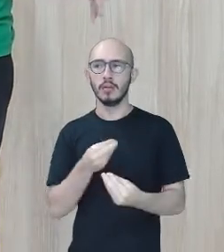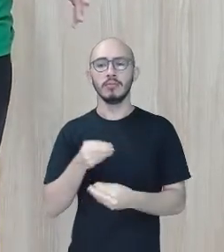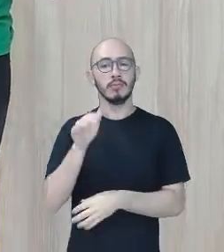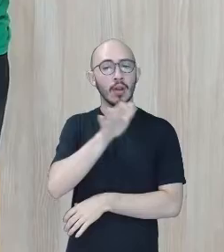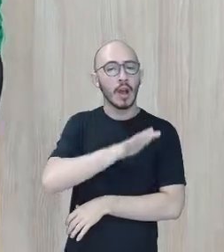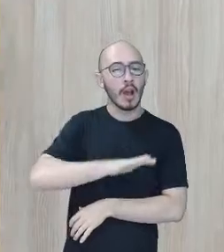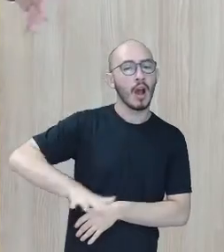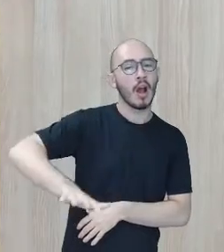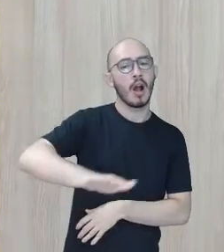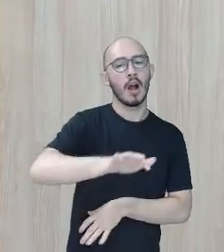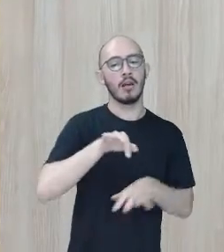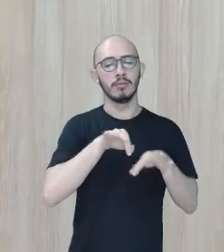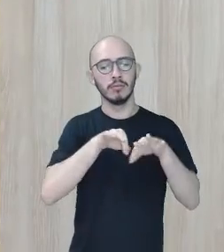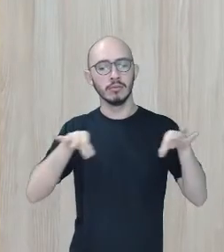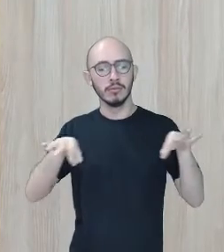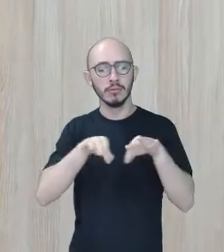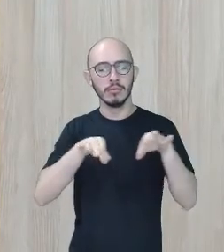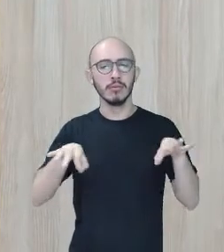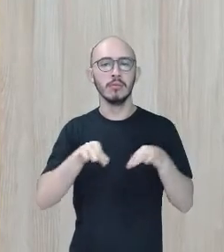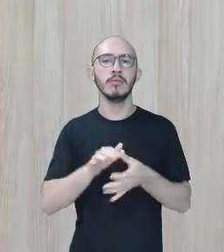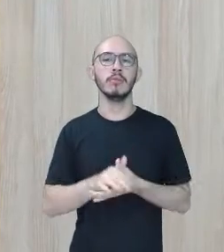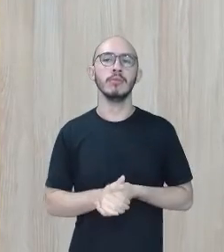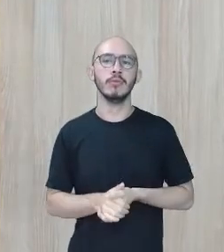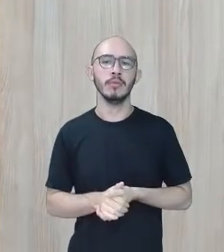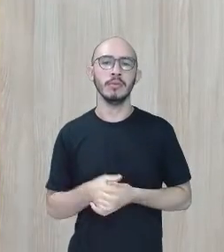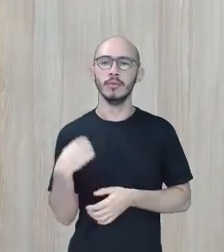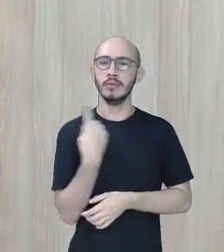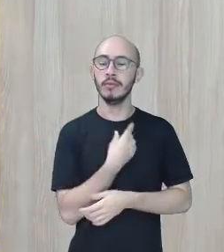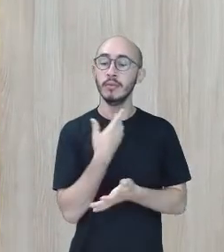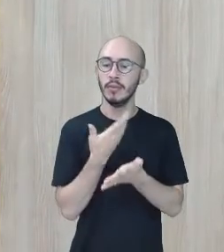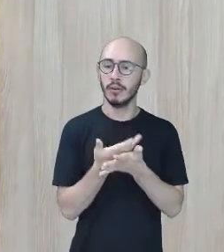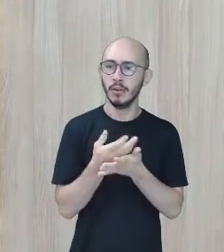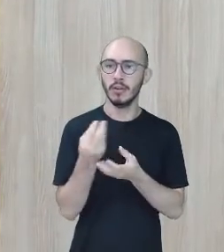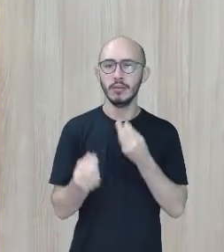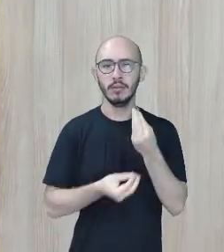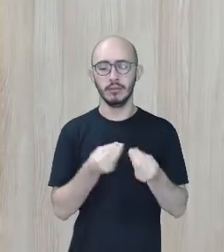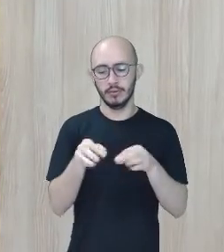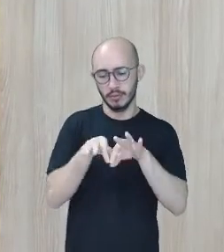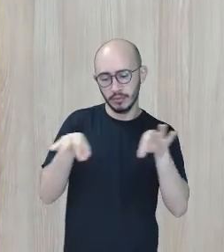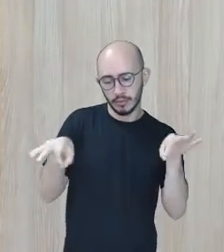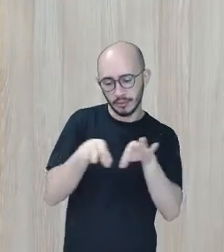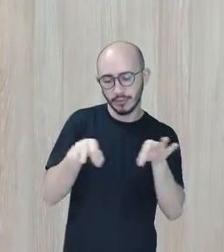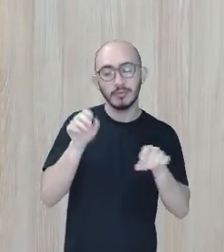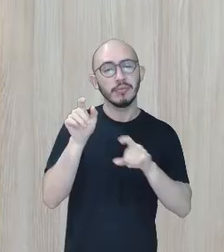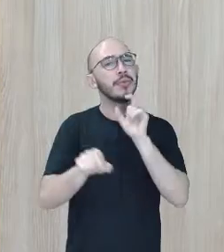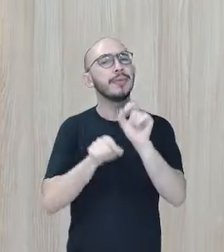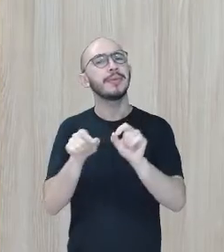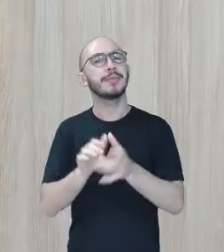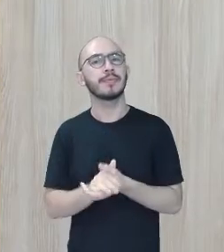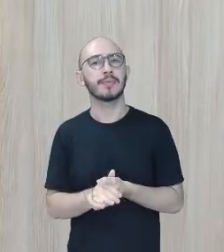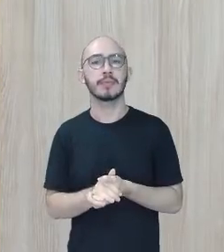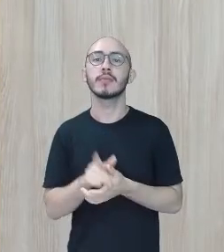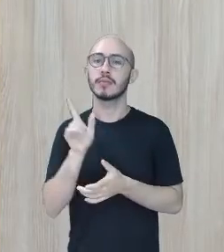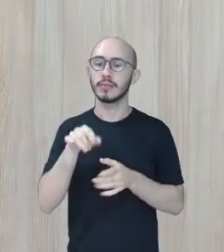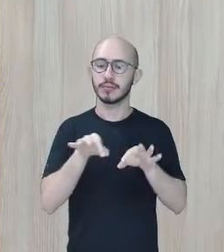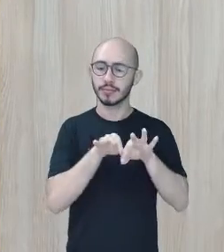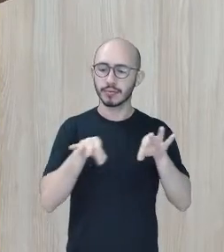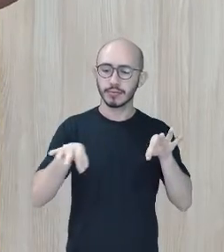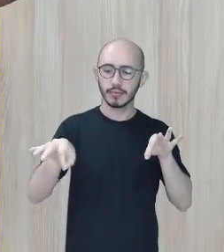área, né, de medida de área. A gente viu que a unidade de medida padrão de área é o metro